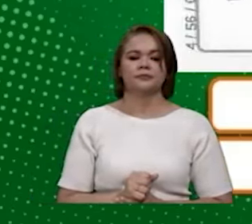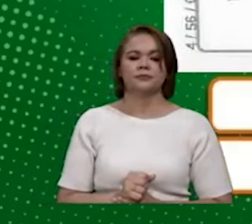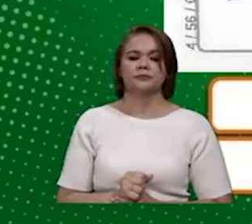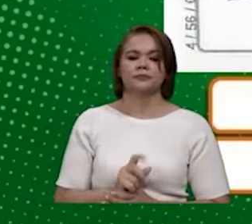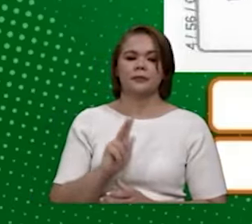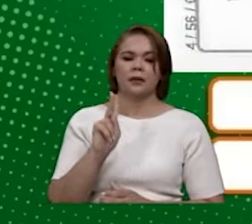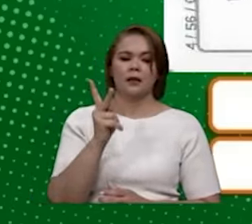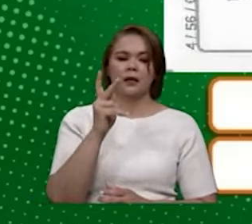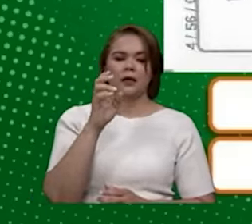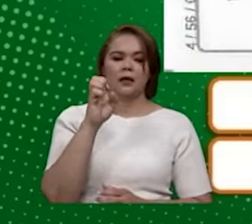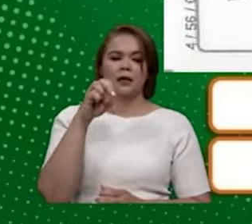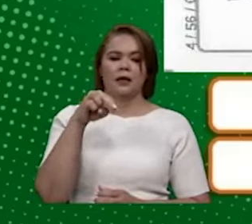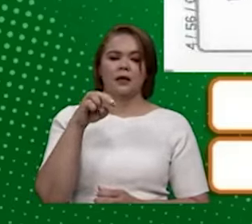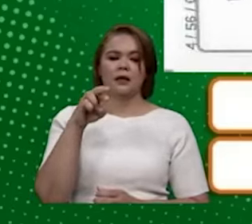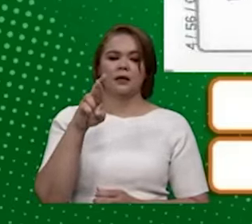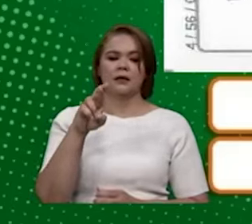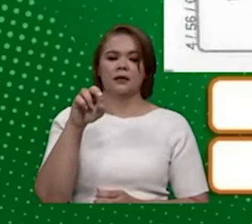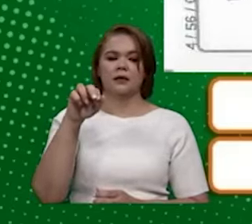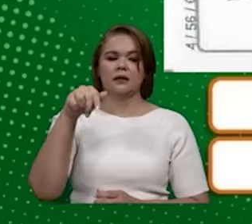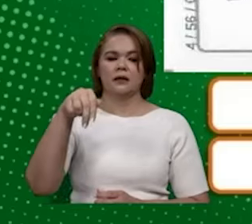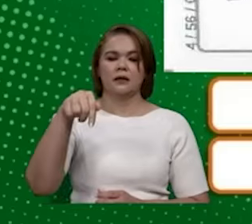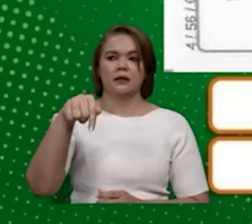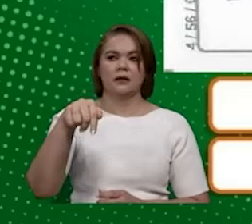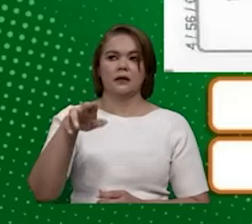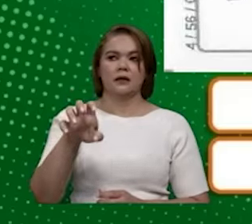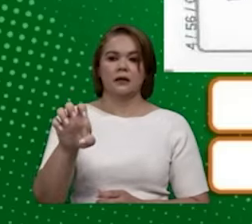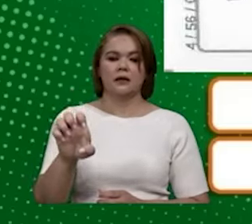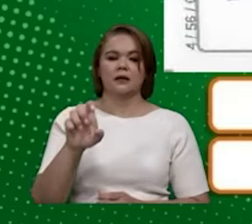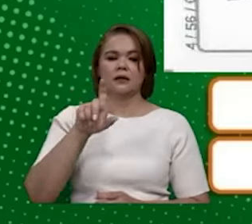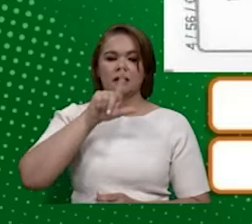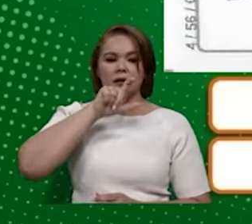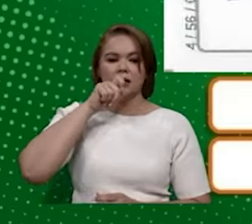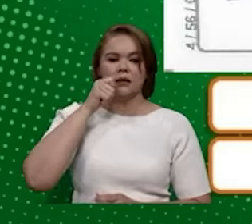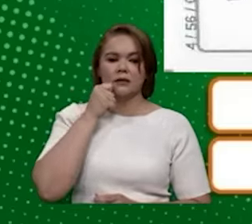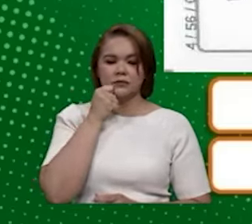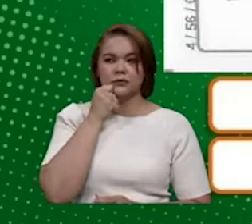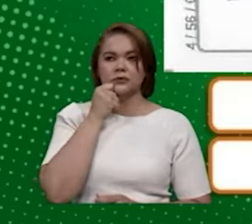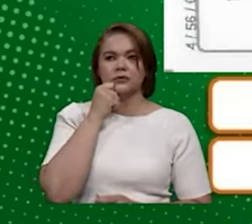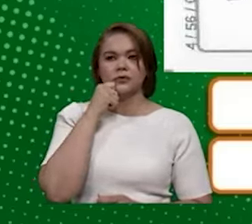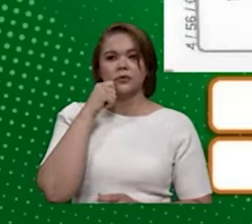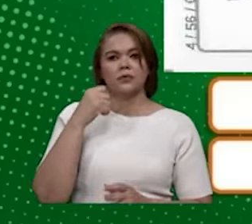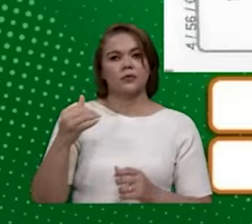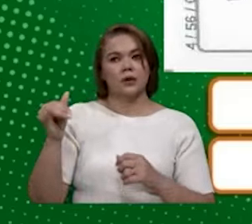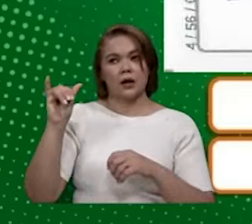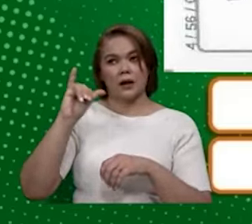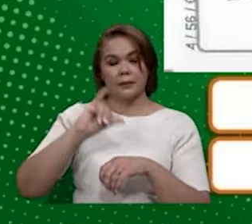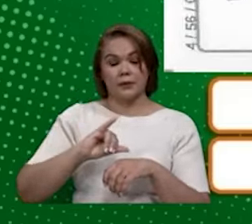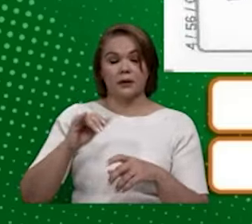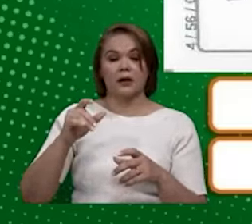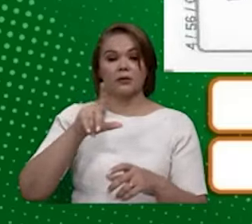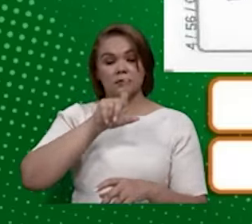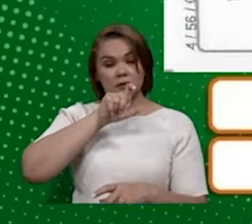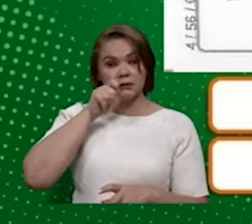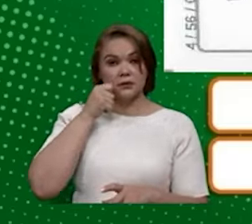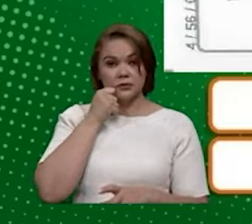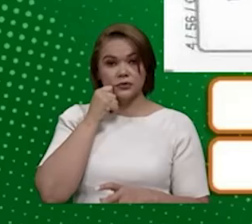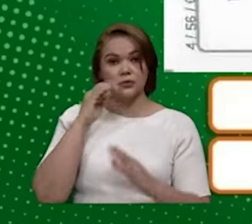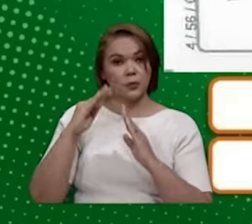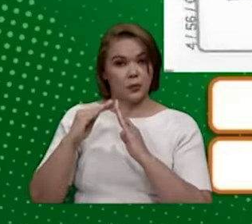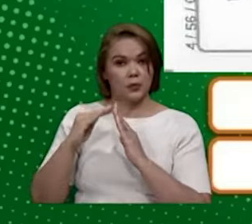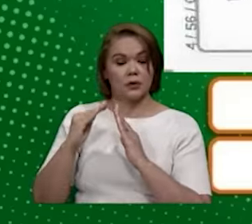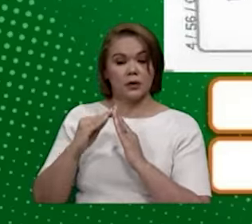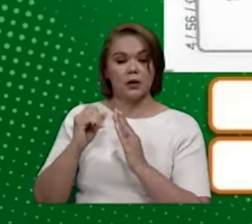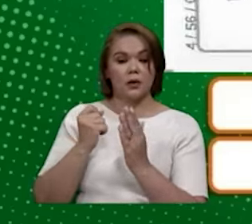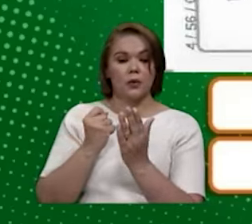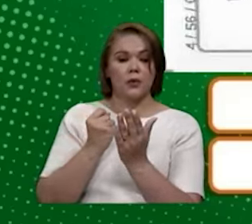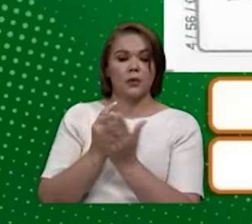Henrique, né? Henrique, eu acho que é isso mesmo. Henrique. Aracaju, Henrique aqui Batista. Na capital, né? O Henrique é morador da capital. Adquiriu com quem?